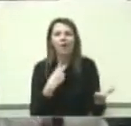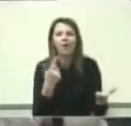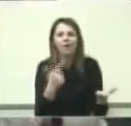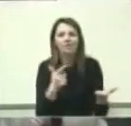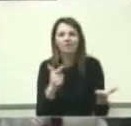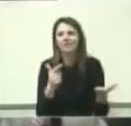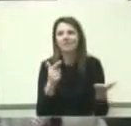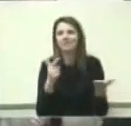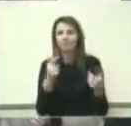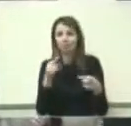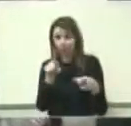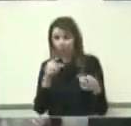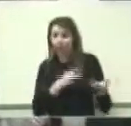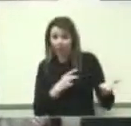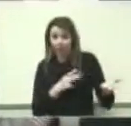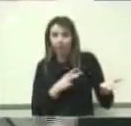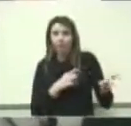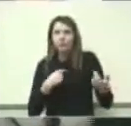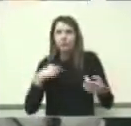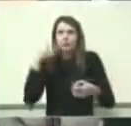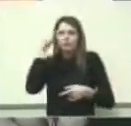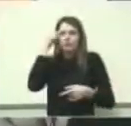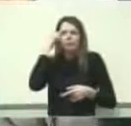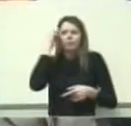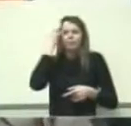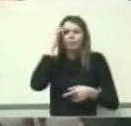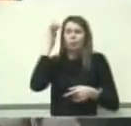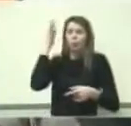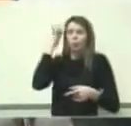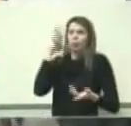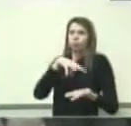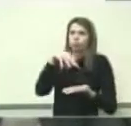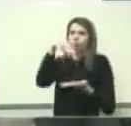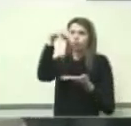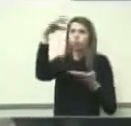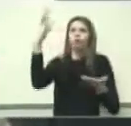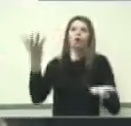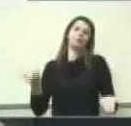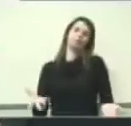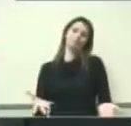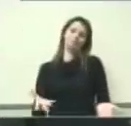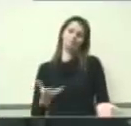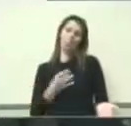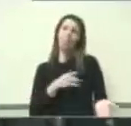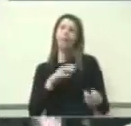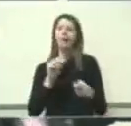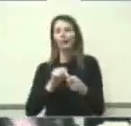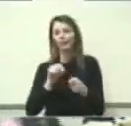dá o medo aí você cria os seus Fantasmas o medo cria fantasmas